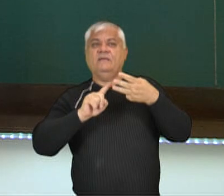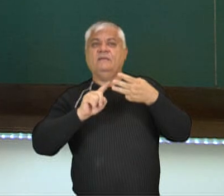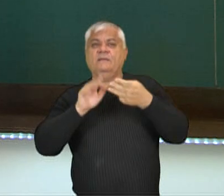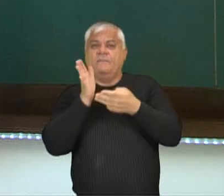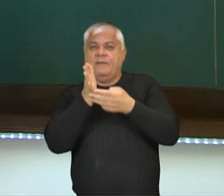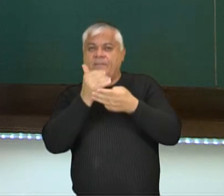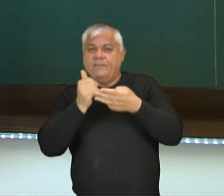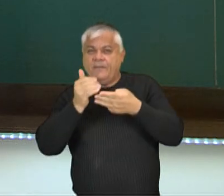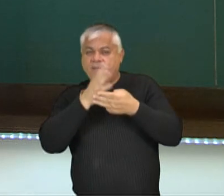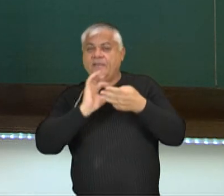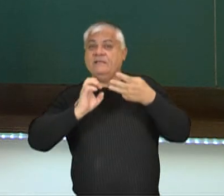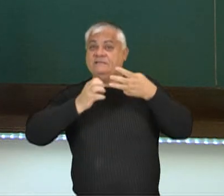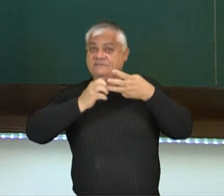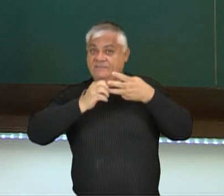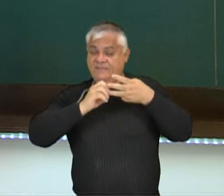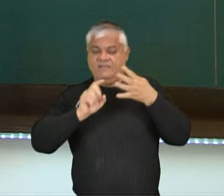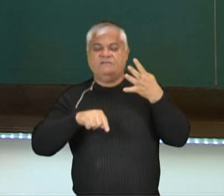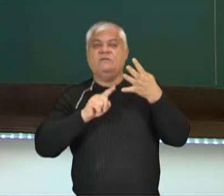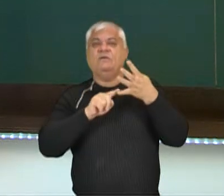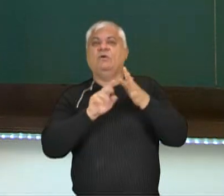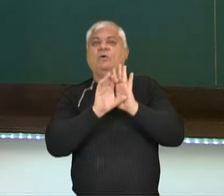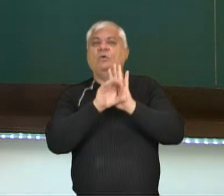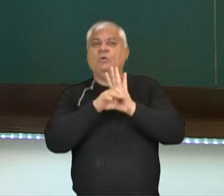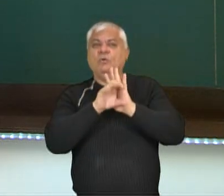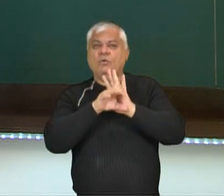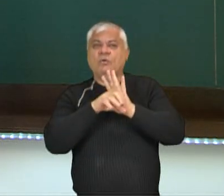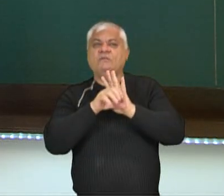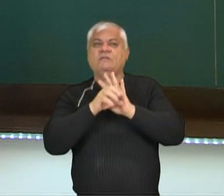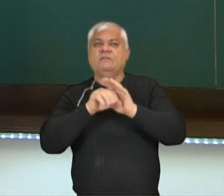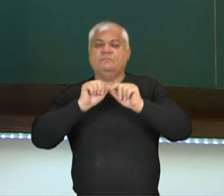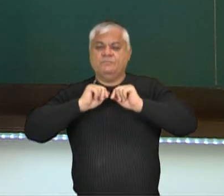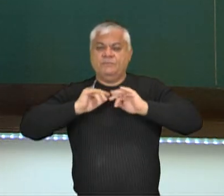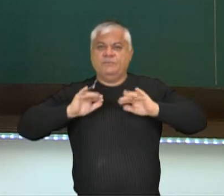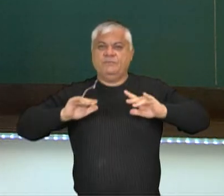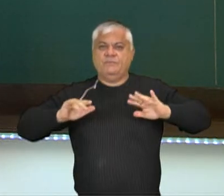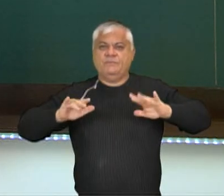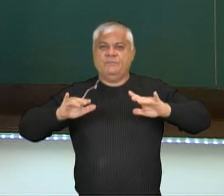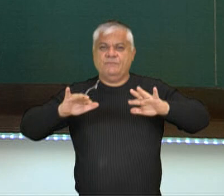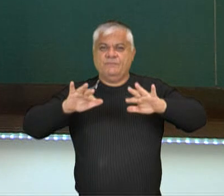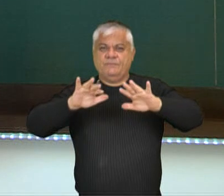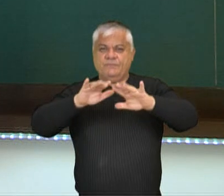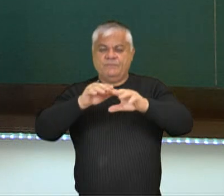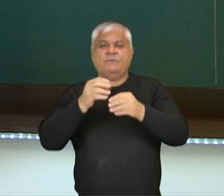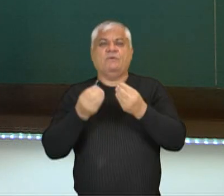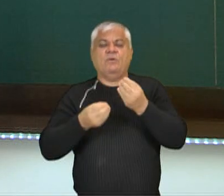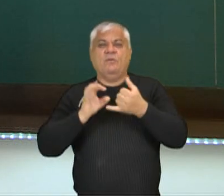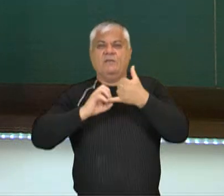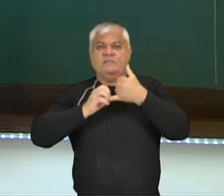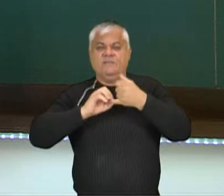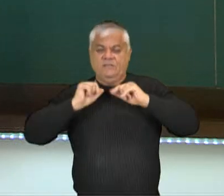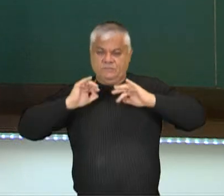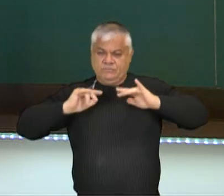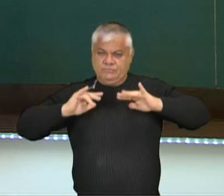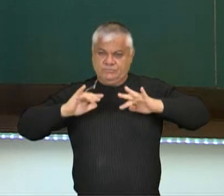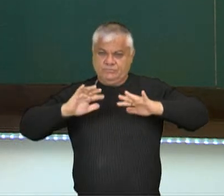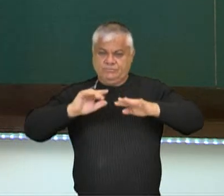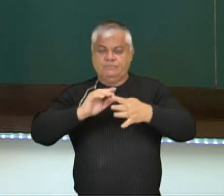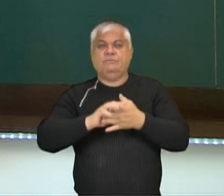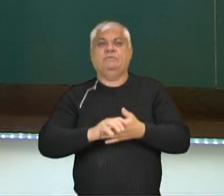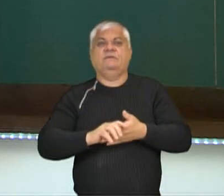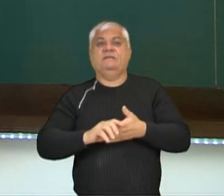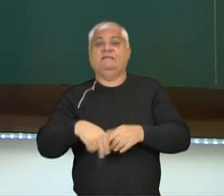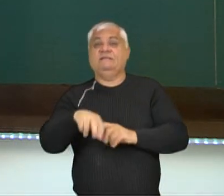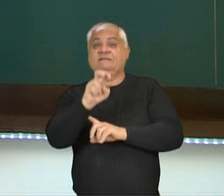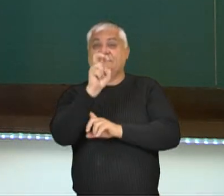partes da semente, o conceito de dispersão, né? Tipos de dispersão de semente e o